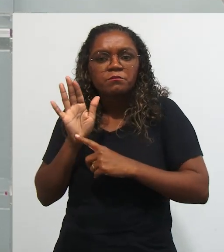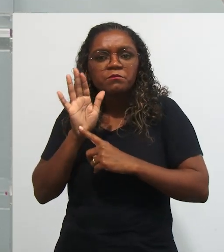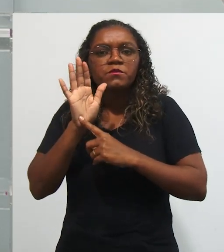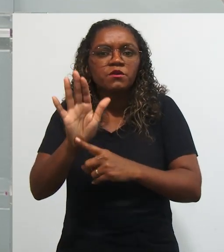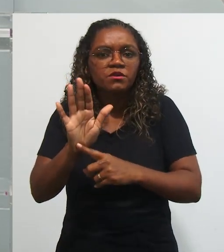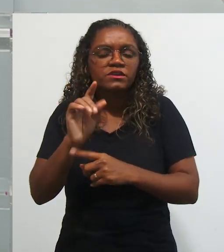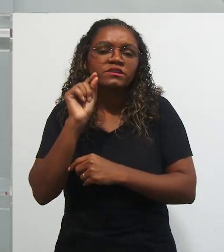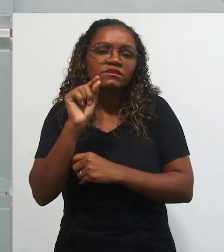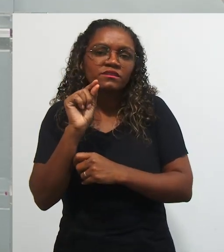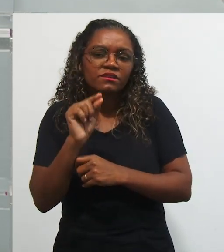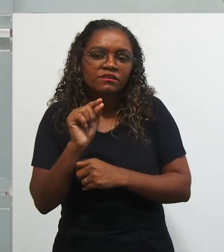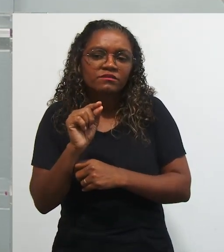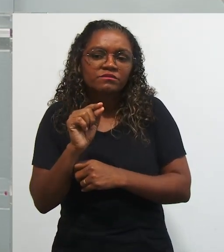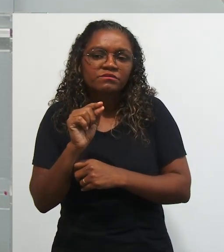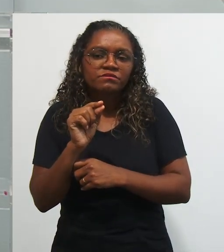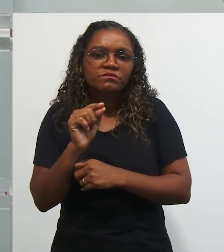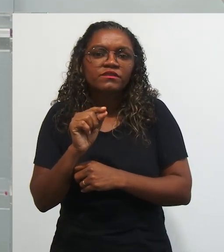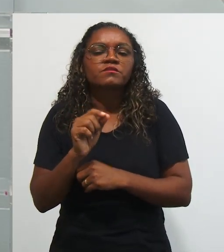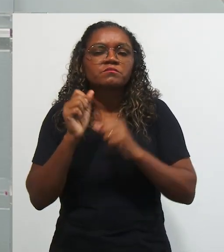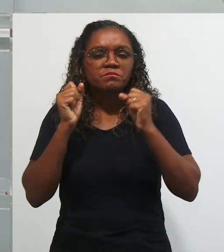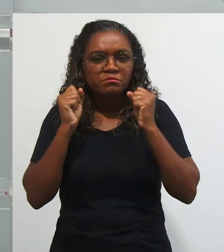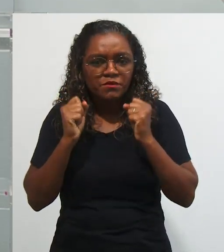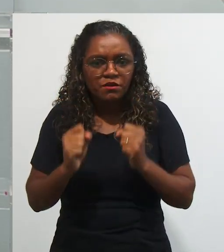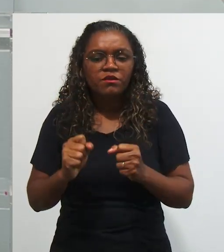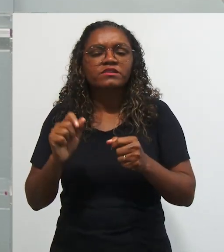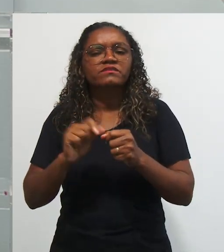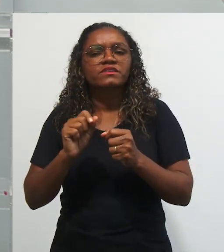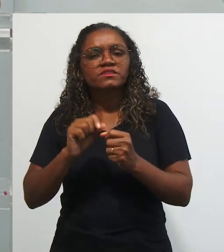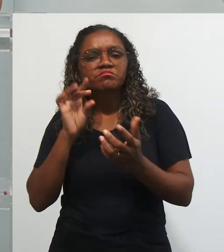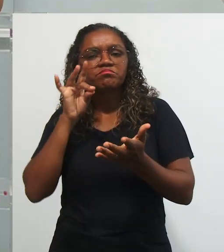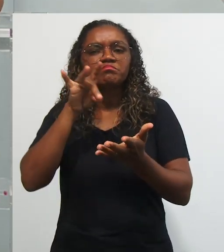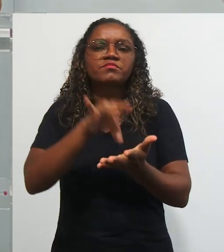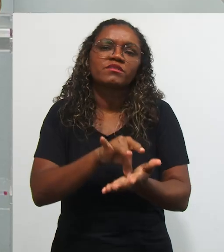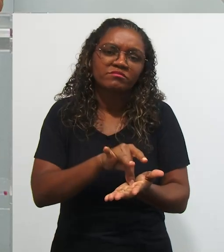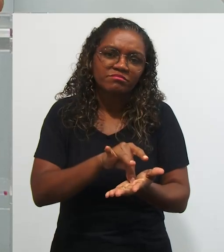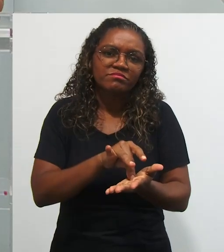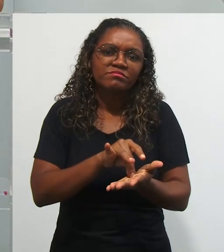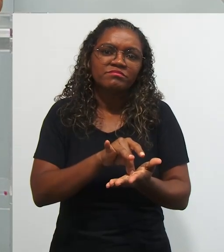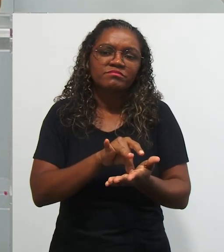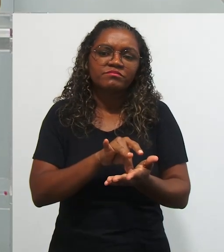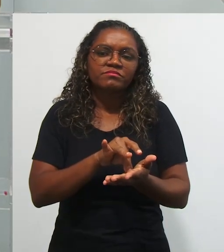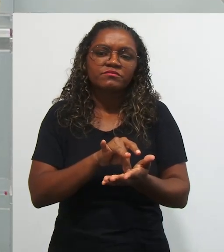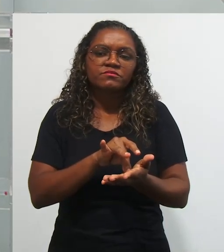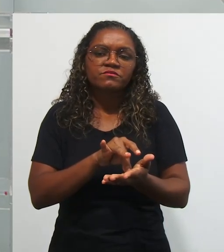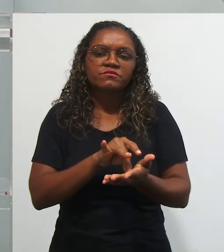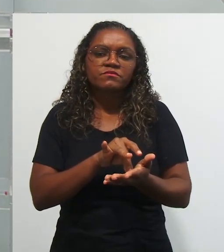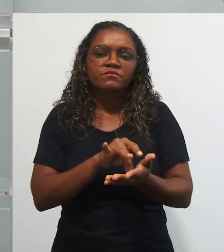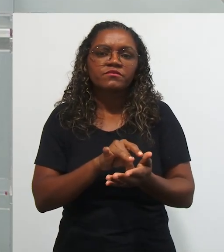ser refeito, indica que ele pode ser aplicado, indica que ele foi